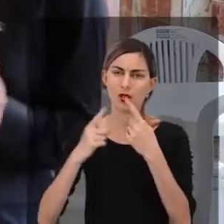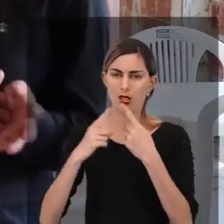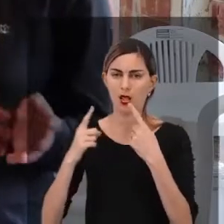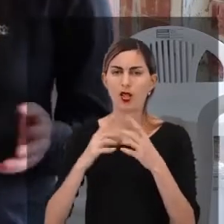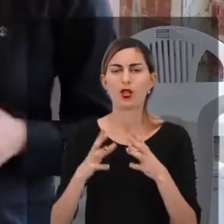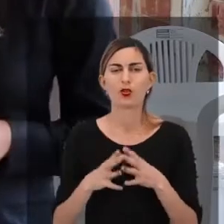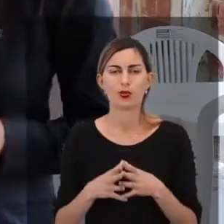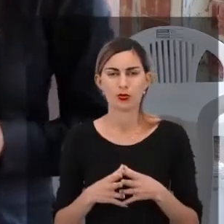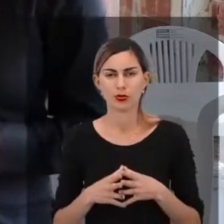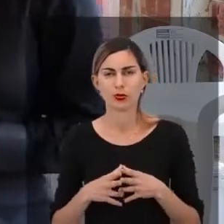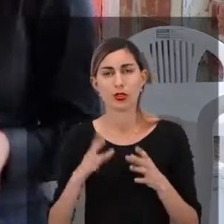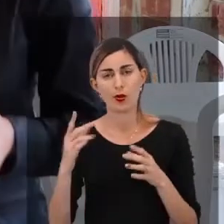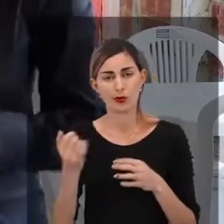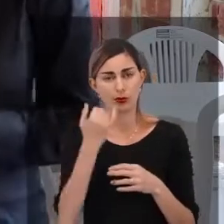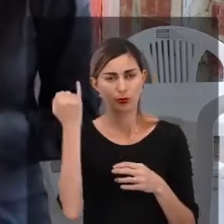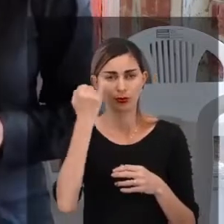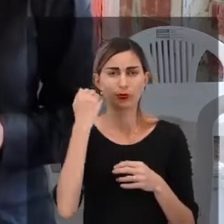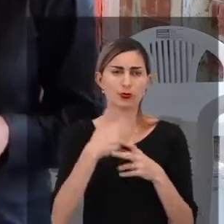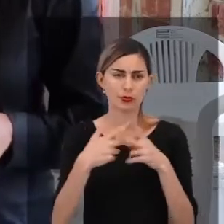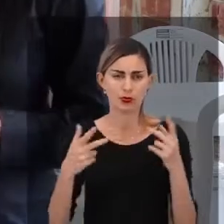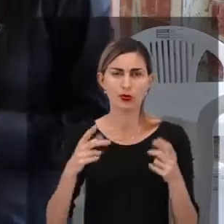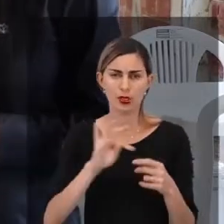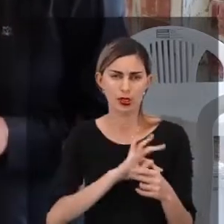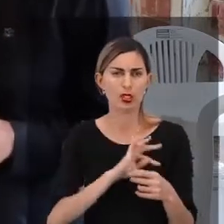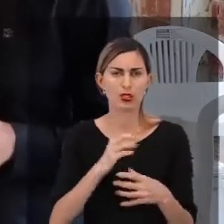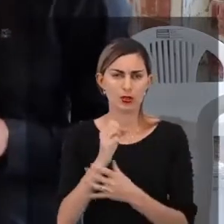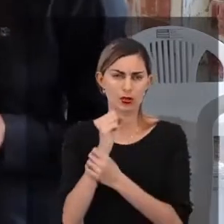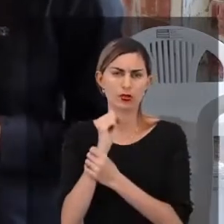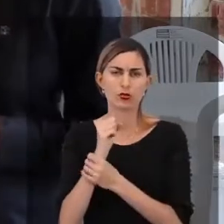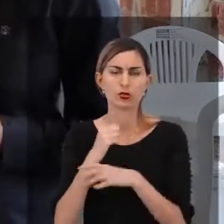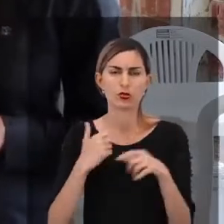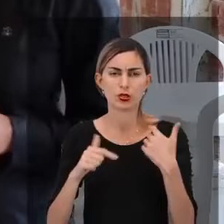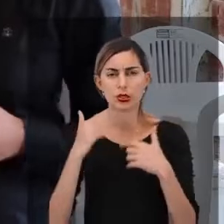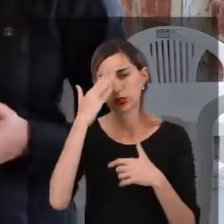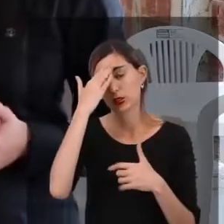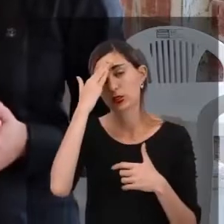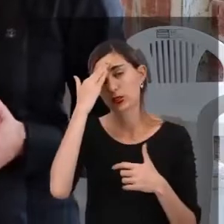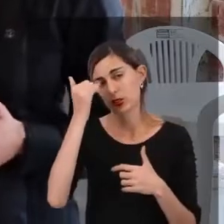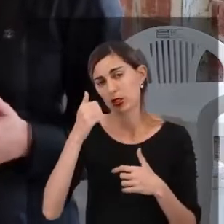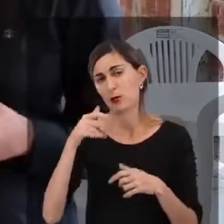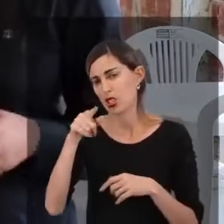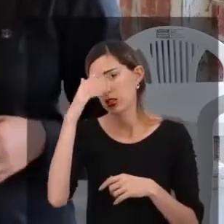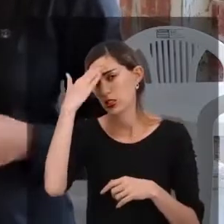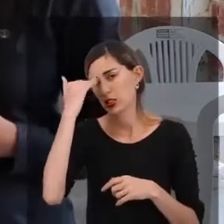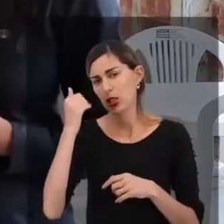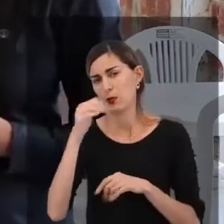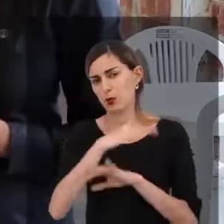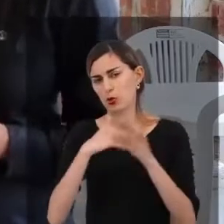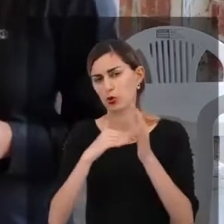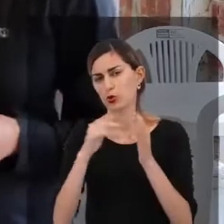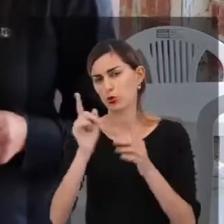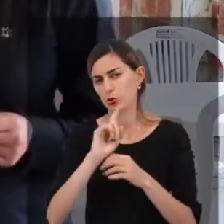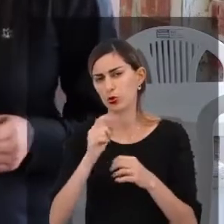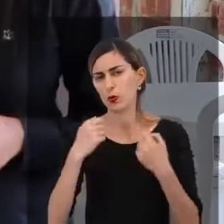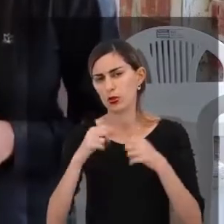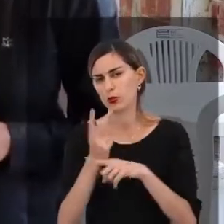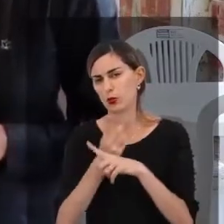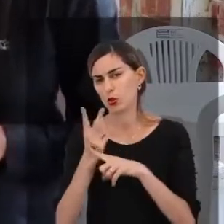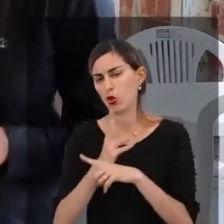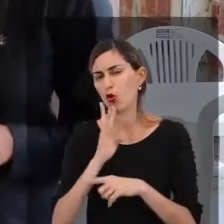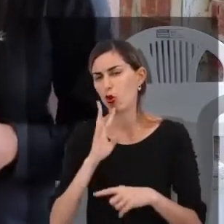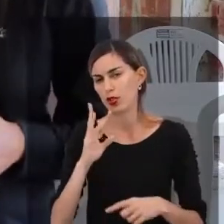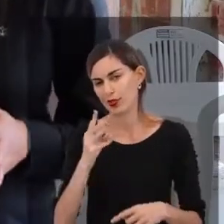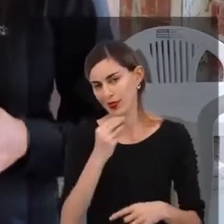iniciar um diálogo bom. Bom, e uma coisa também muito importante, né, Monique, para um técnico de segurança, é saber que ele não sabe tudo, que ele tem que buscar